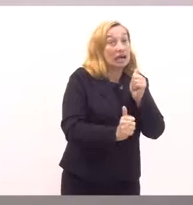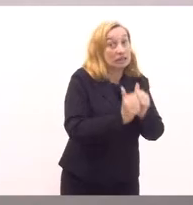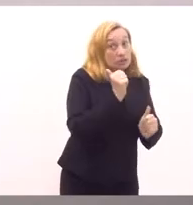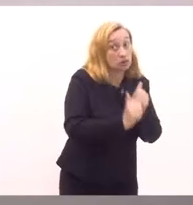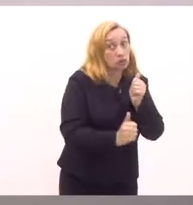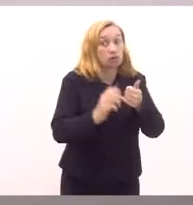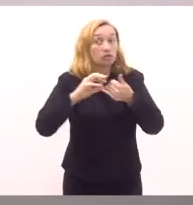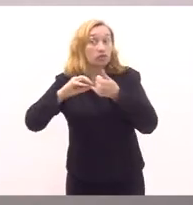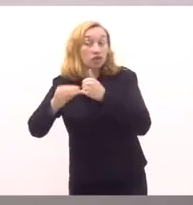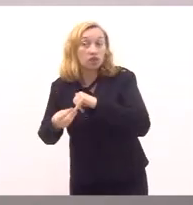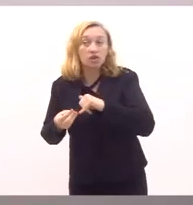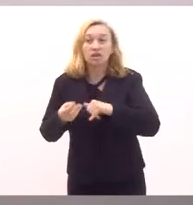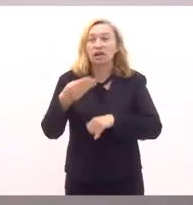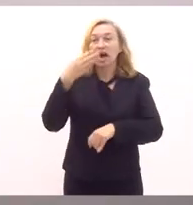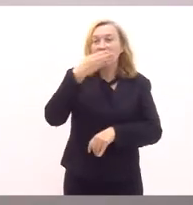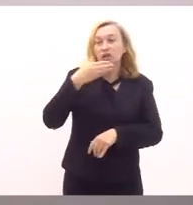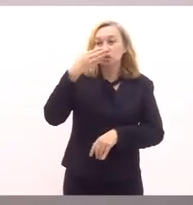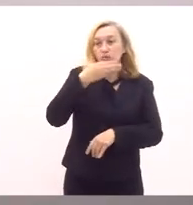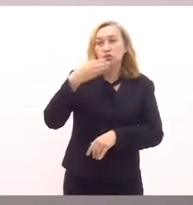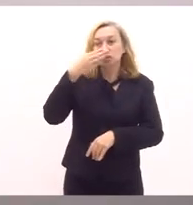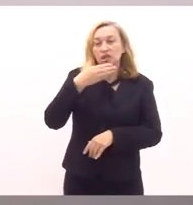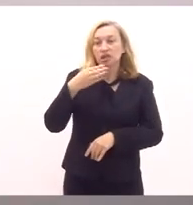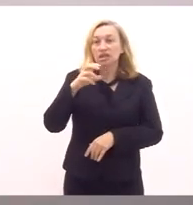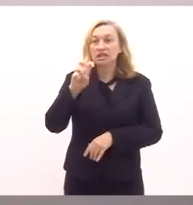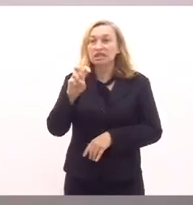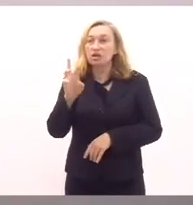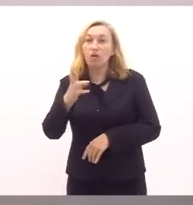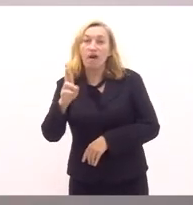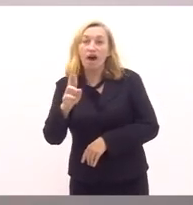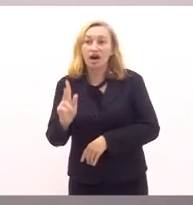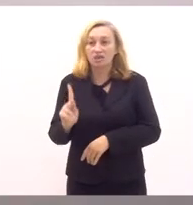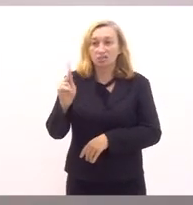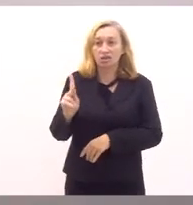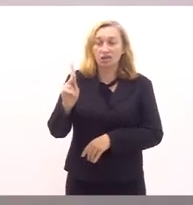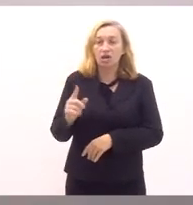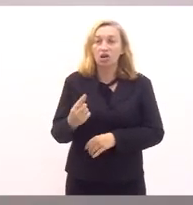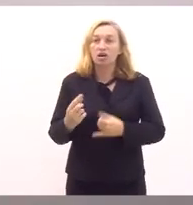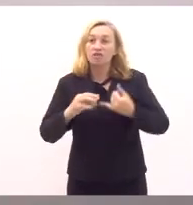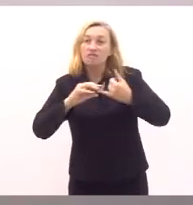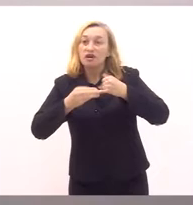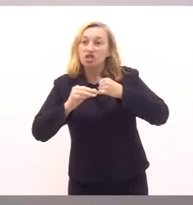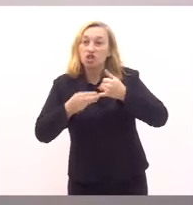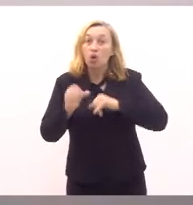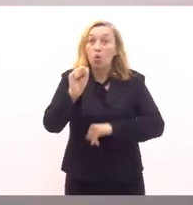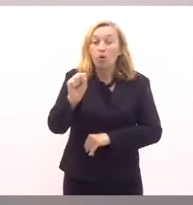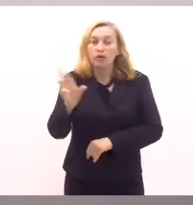de açúcar custando R$ 5. Um quilo de feijão, R$ 8.